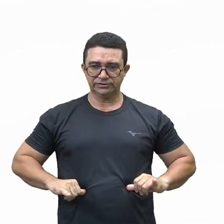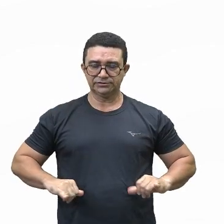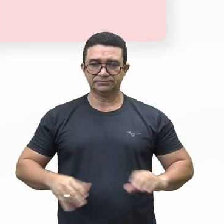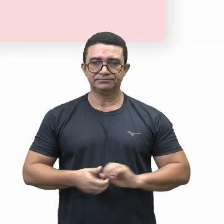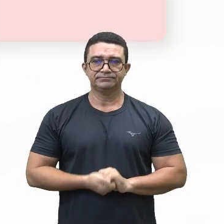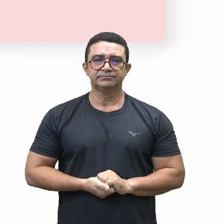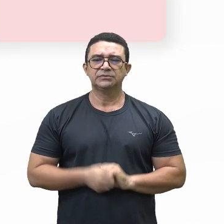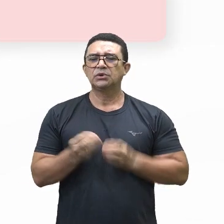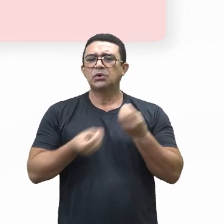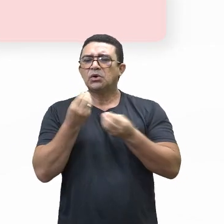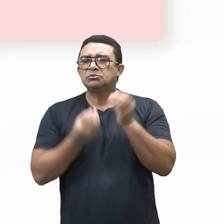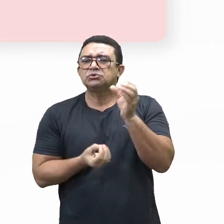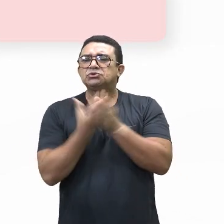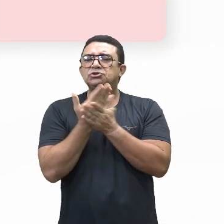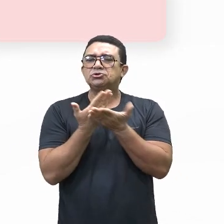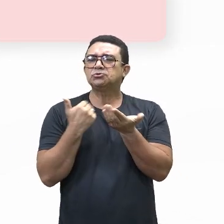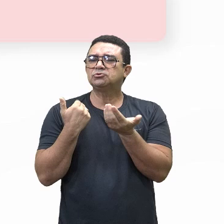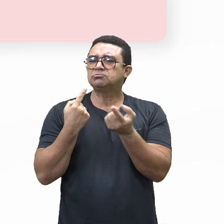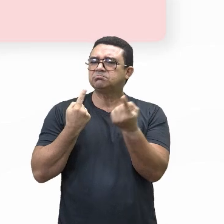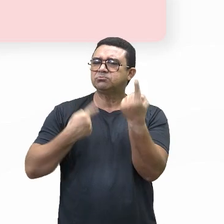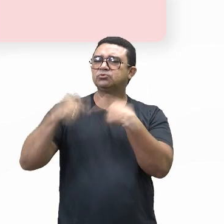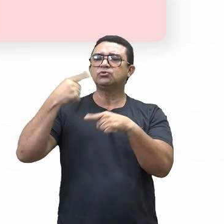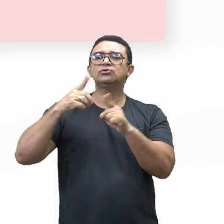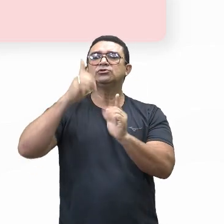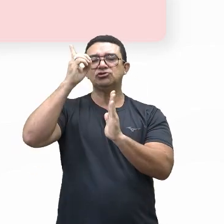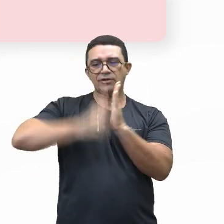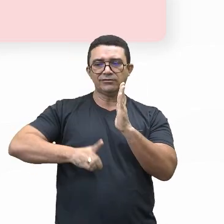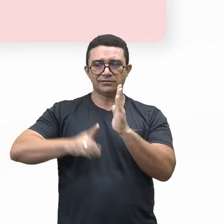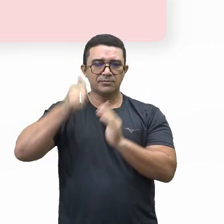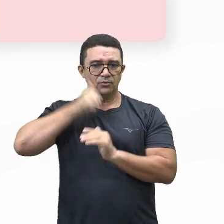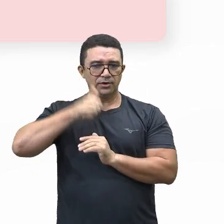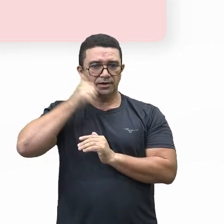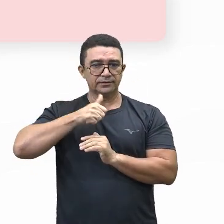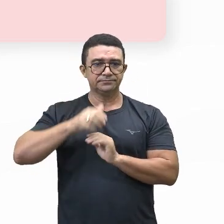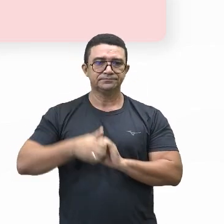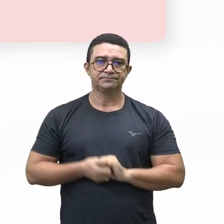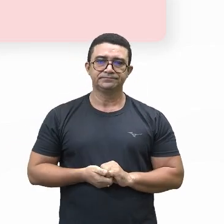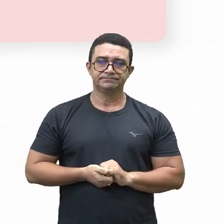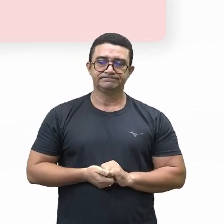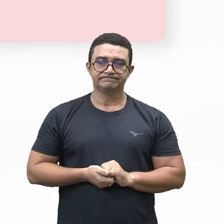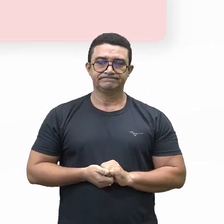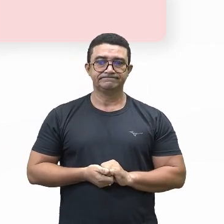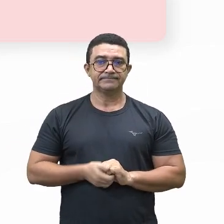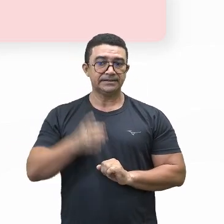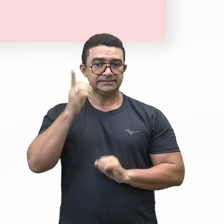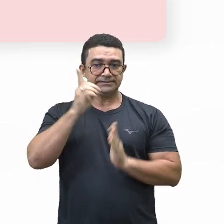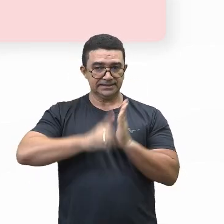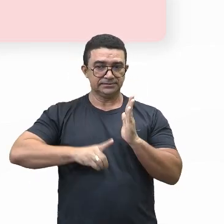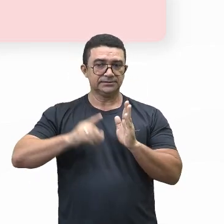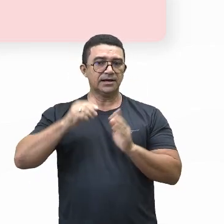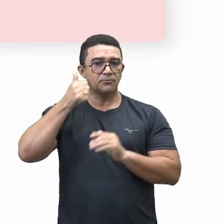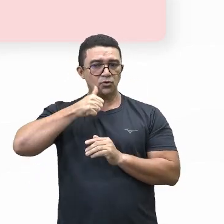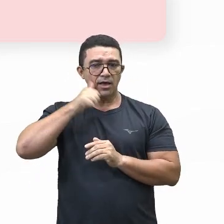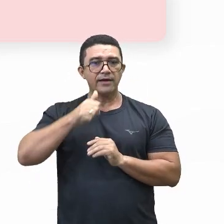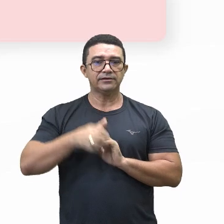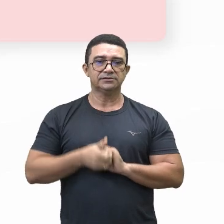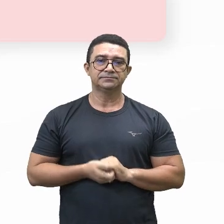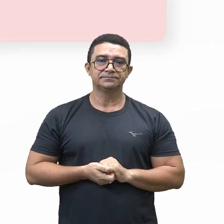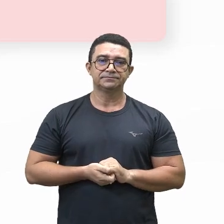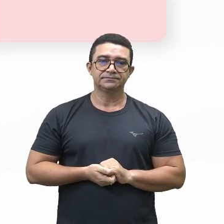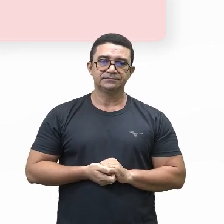então, a origem da evolução aí dos direitos das mulheres? Os direitos das mulheres, no mundo